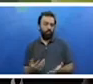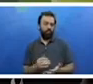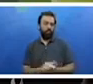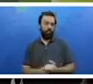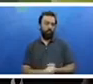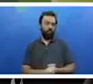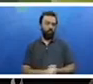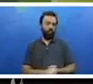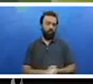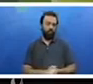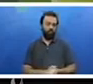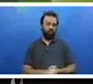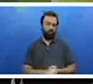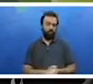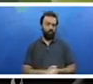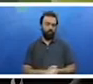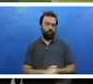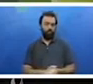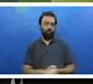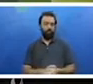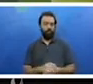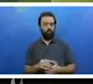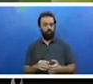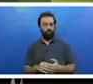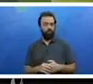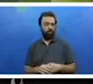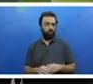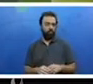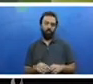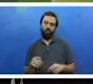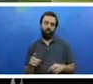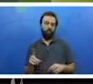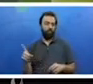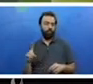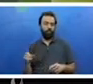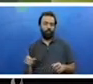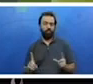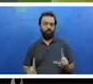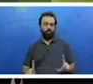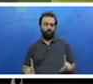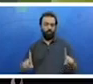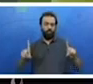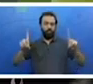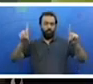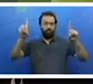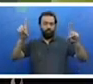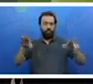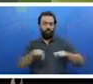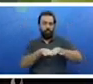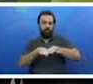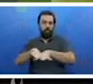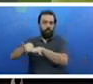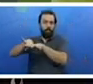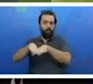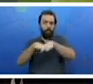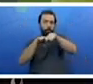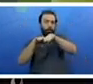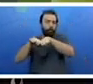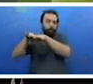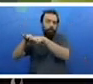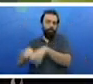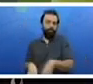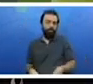sabemos que pelo que a gente aprendeu, elas não são diretamente proporcionais. Mas